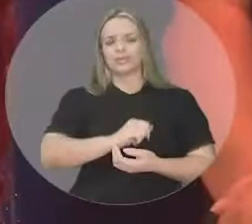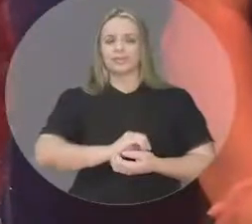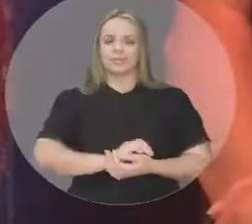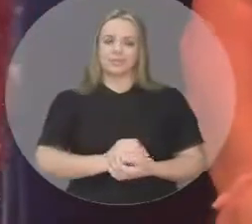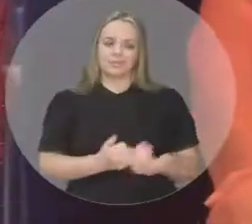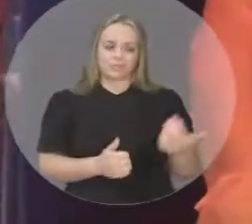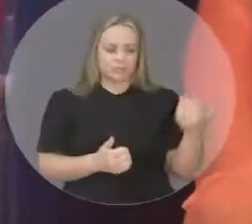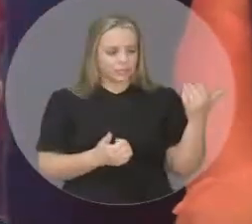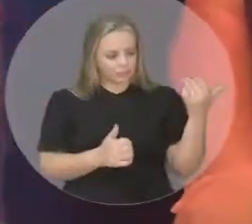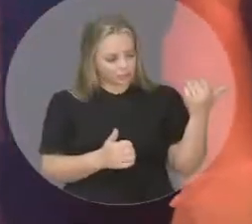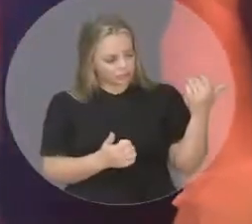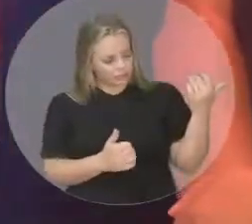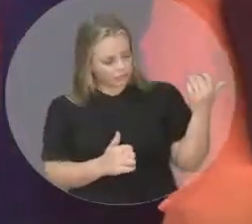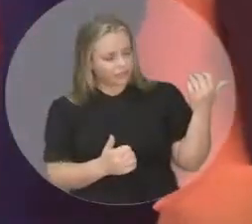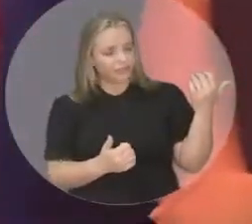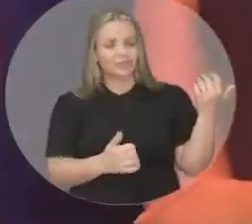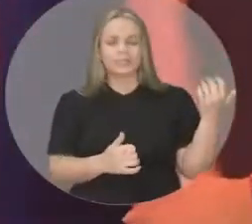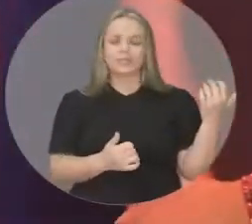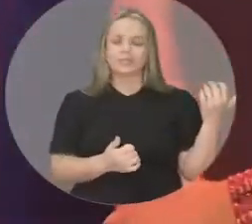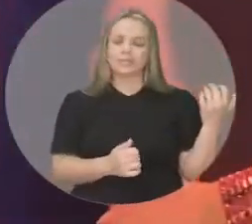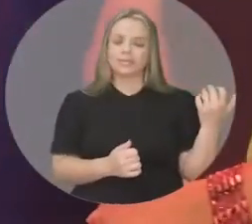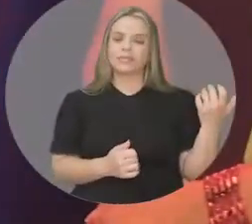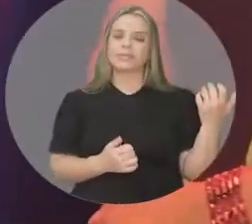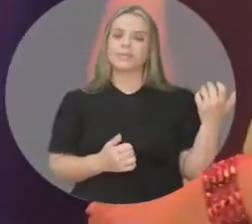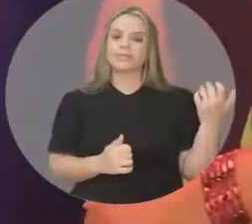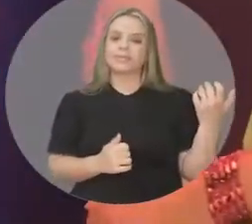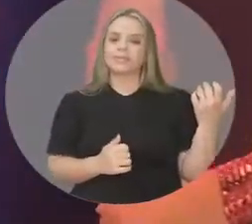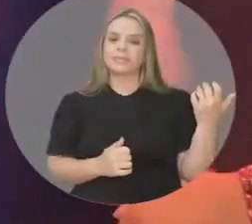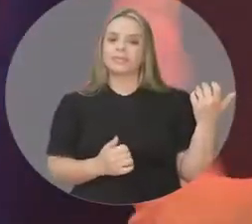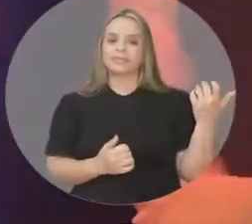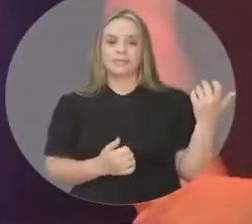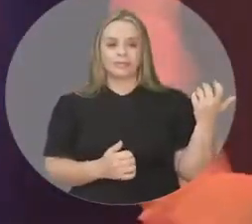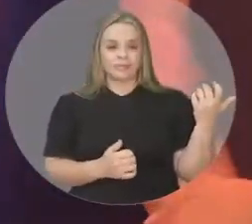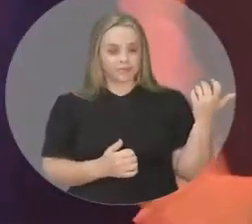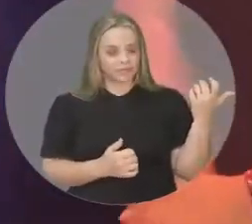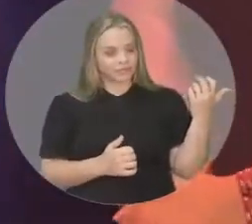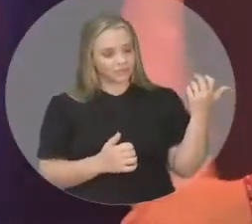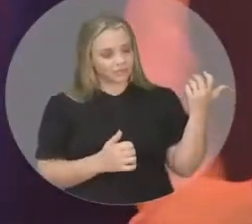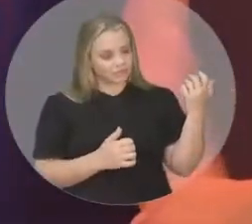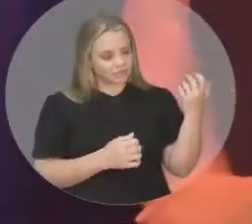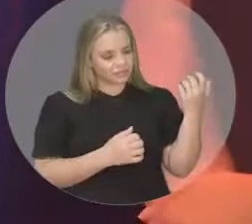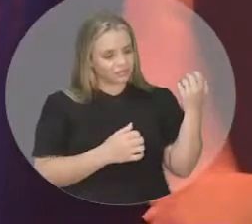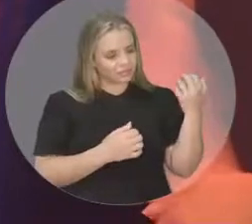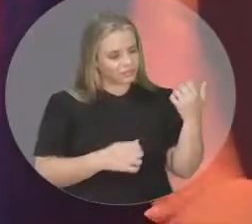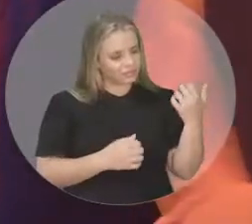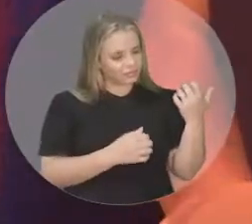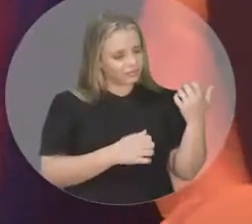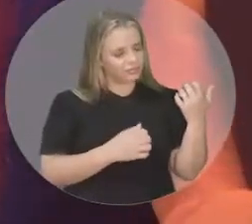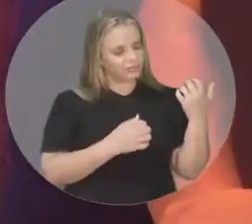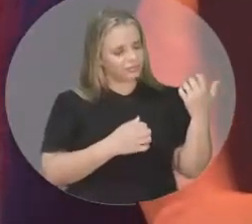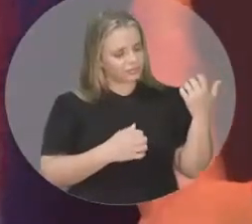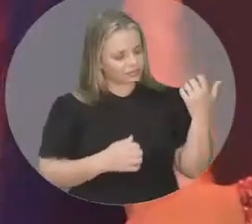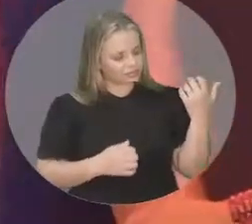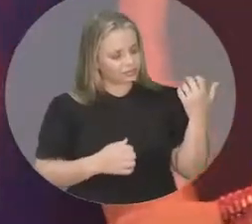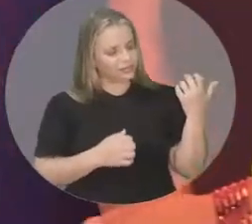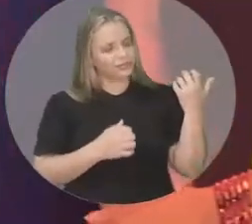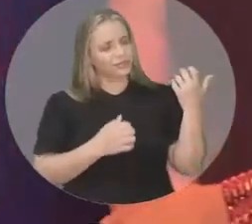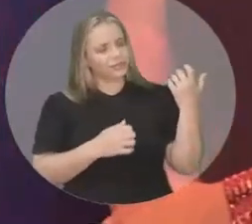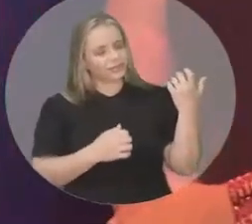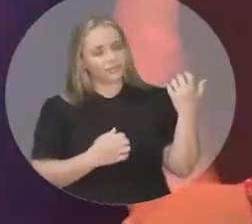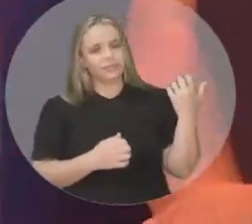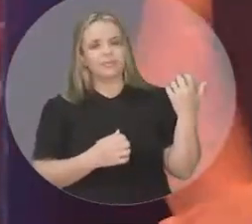Flor Ribeirinha é um grupo que a dança é destaque sempre. São campeões mato-grossenses,